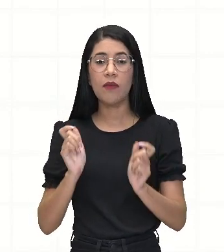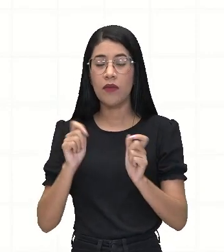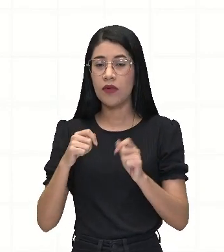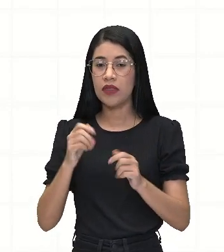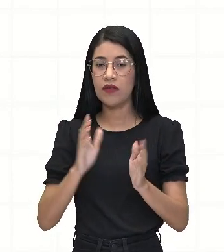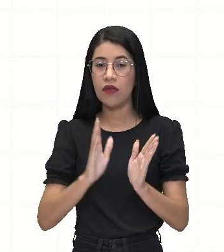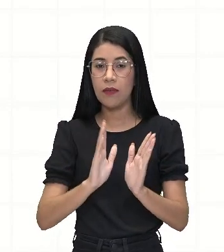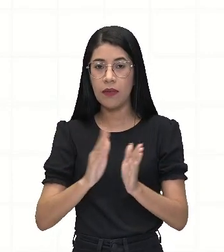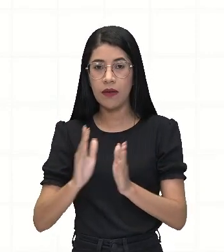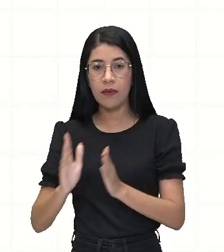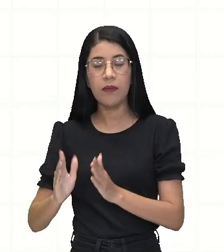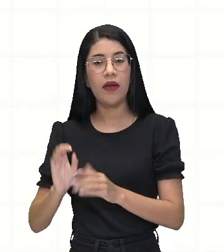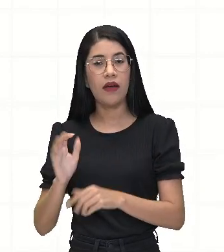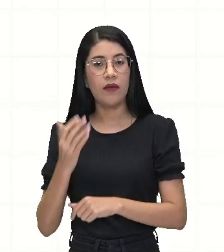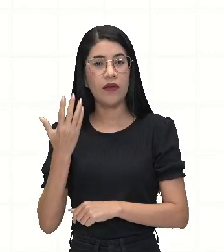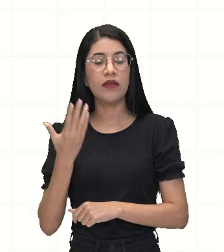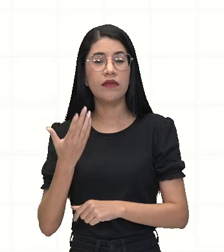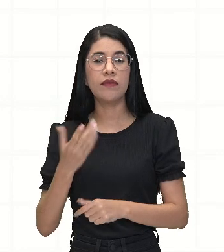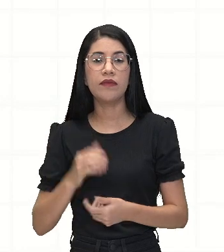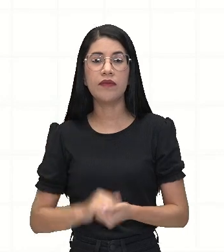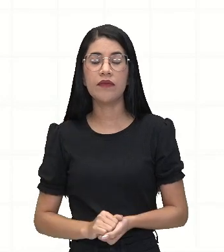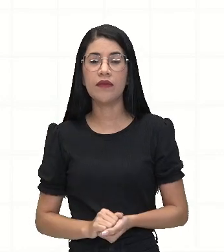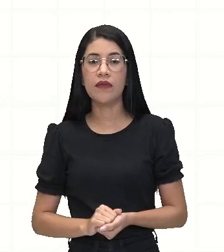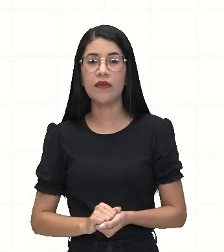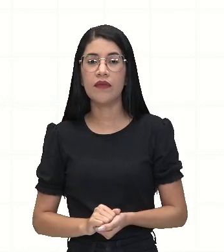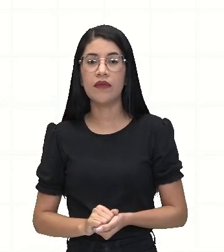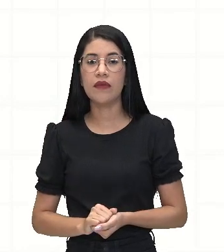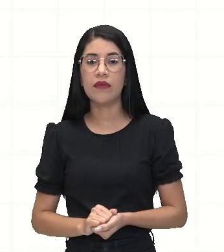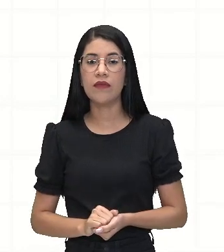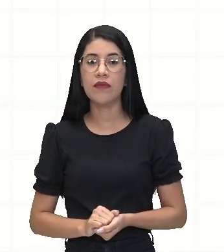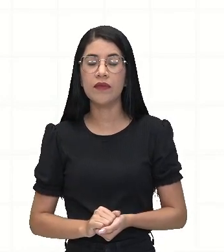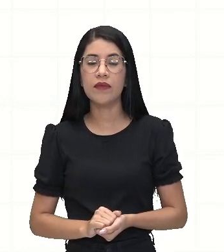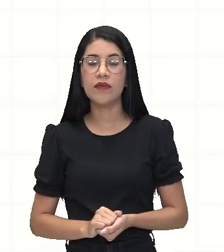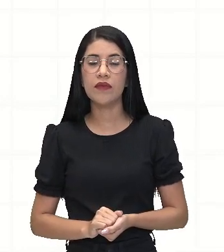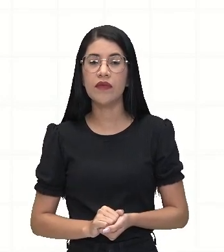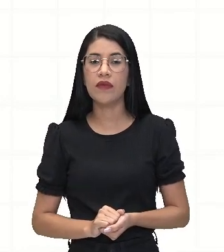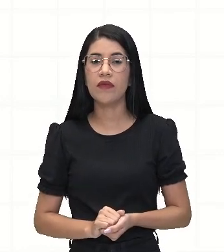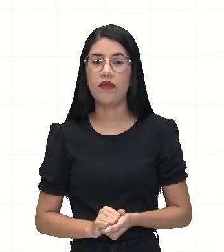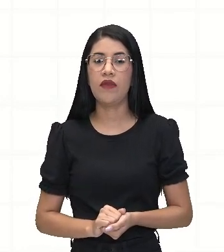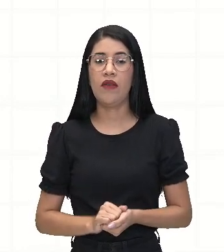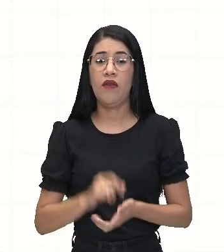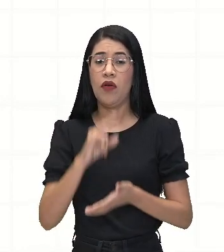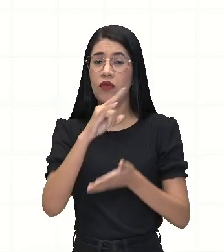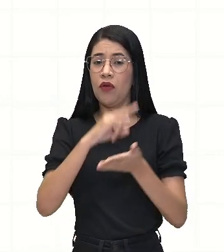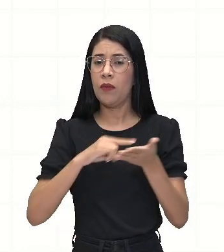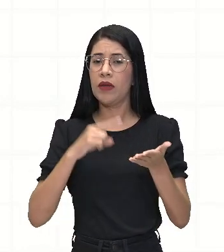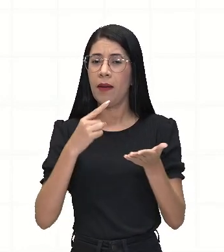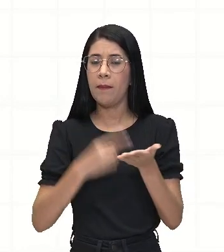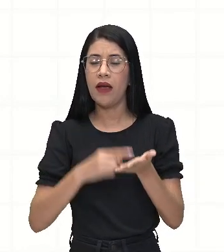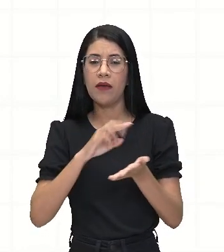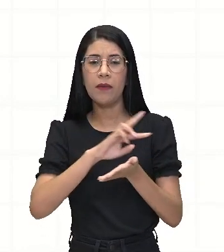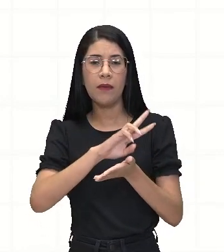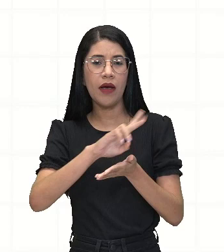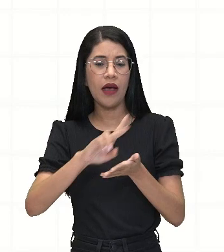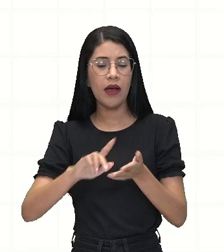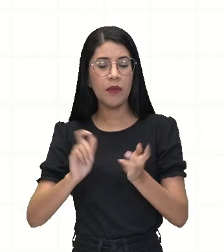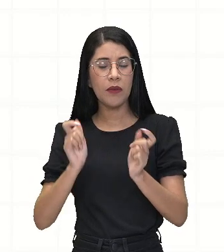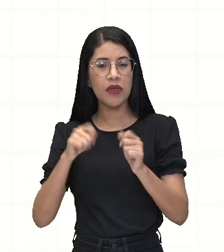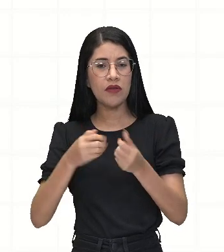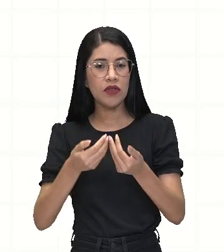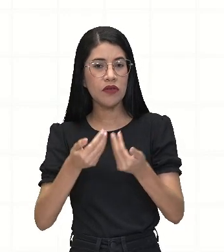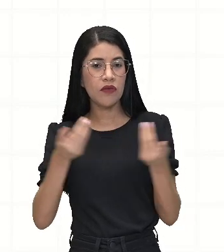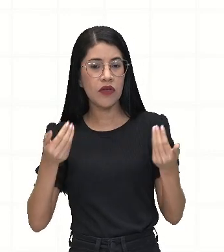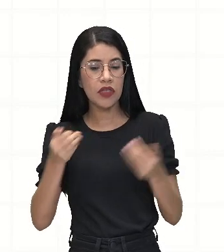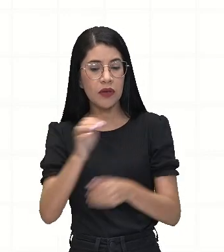de formação e de ocupação do nosso território, esses tratados para essa divisão, para dividir